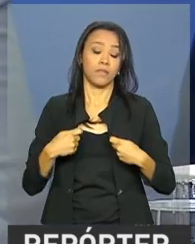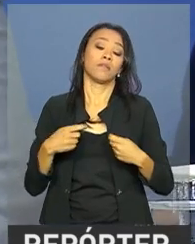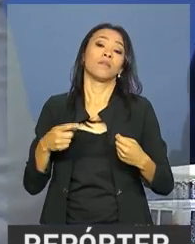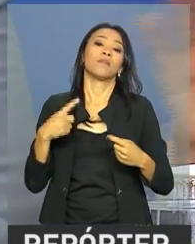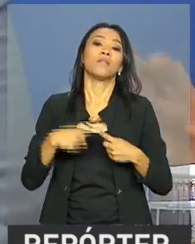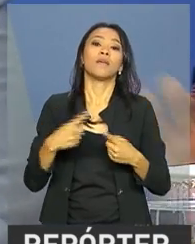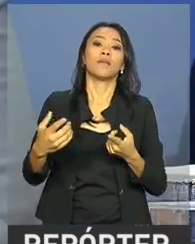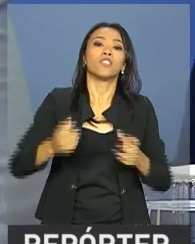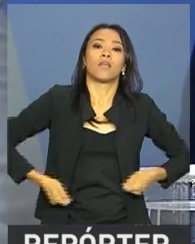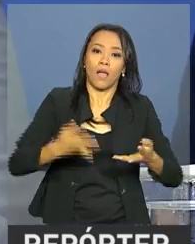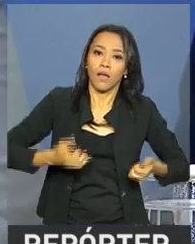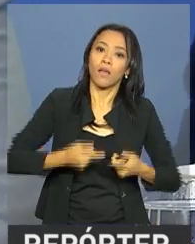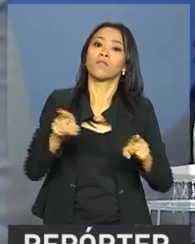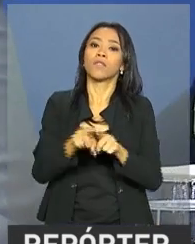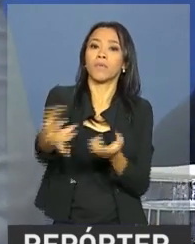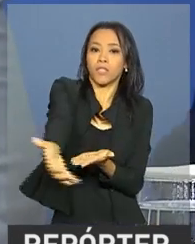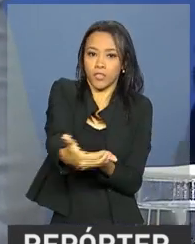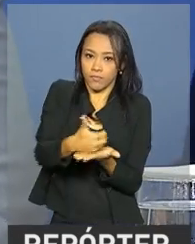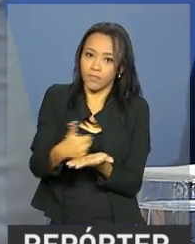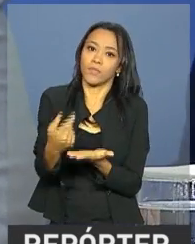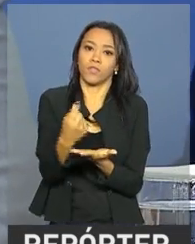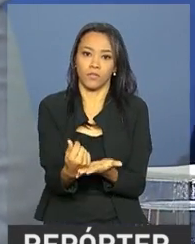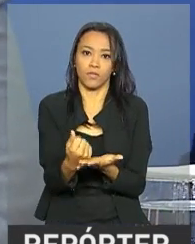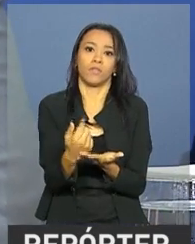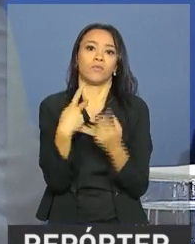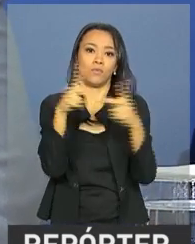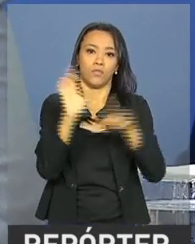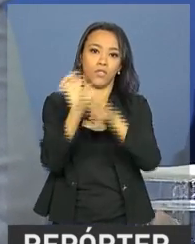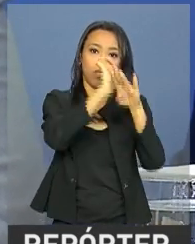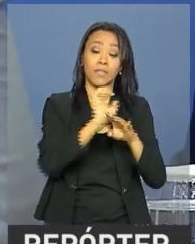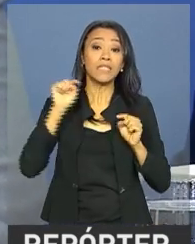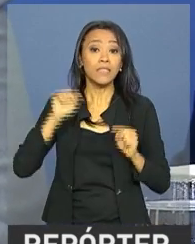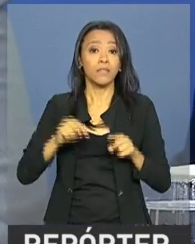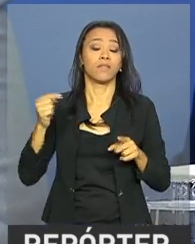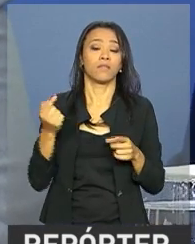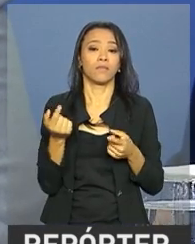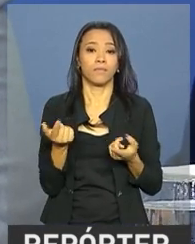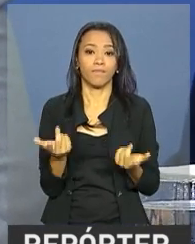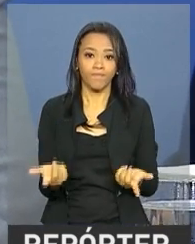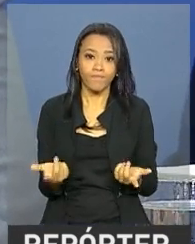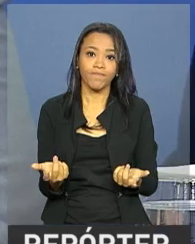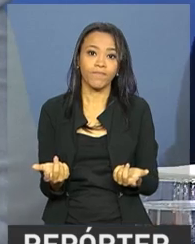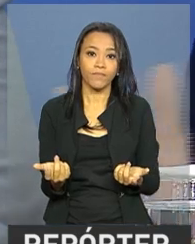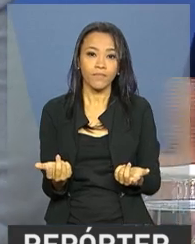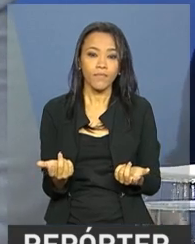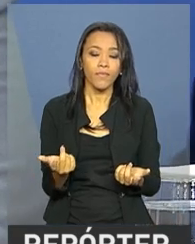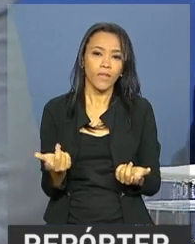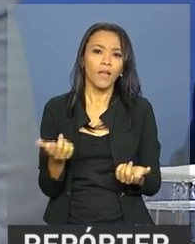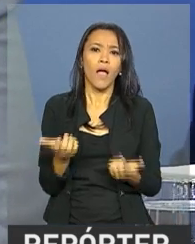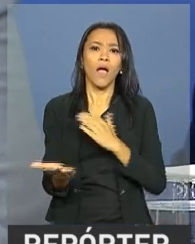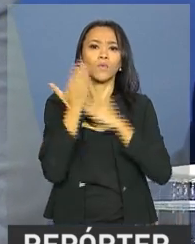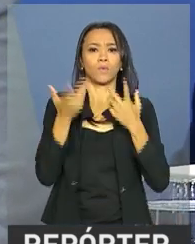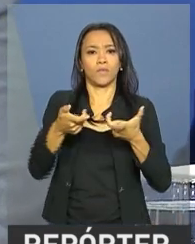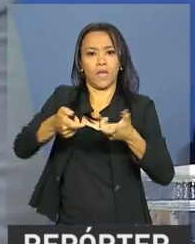receita e da Previdência e portanto viabilizam a a a a o equilíbrio